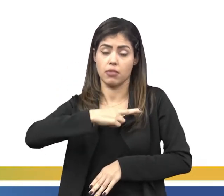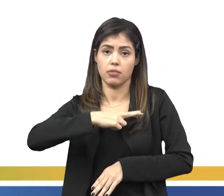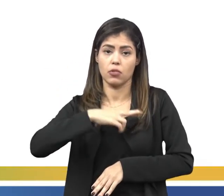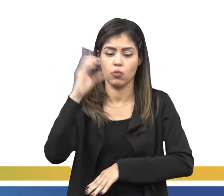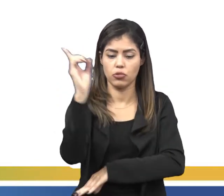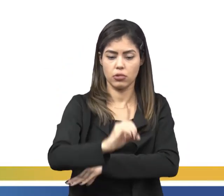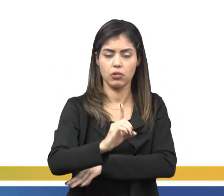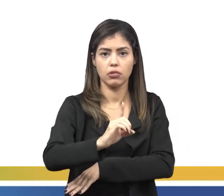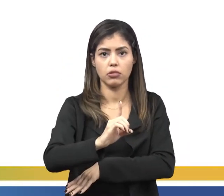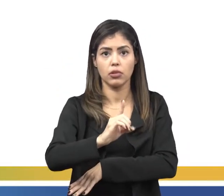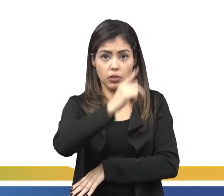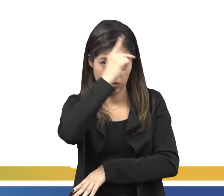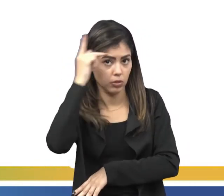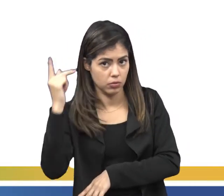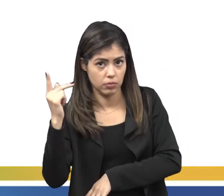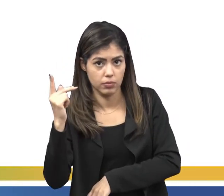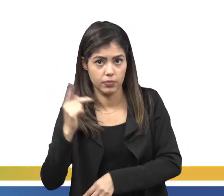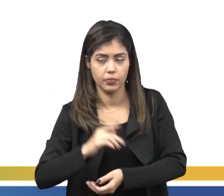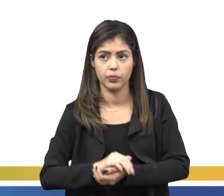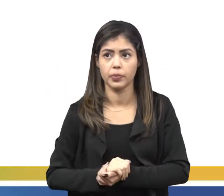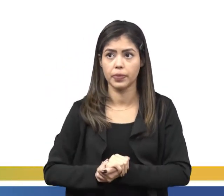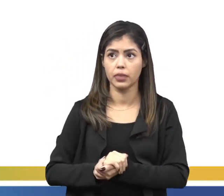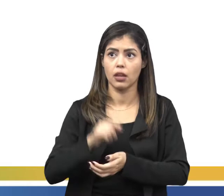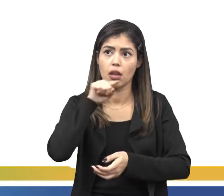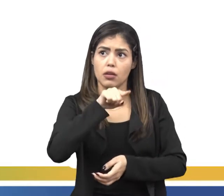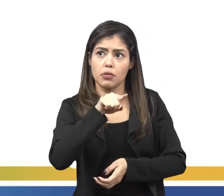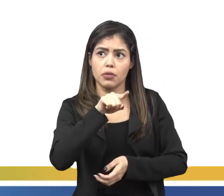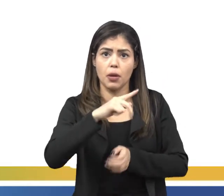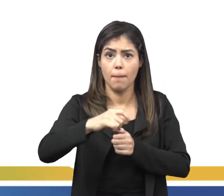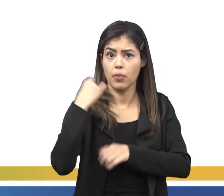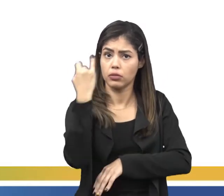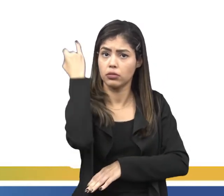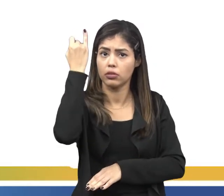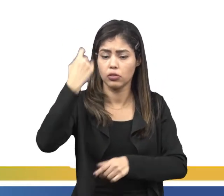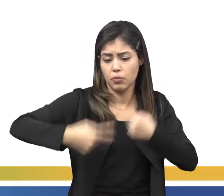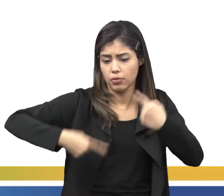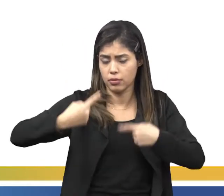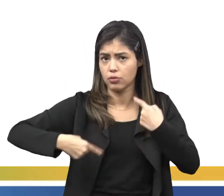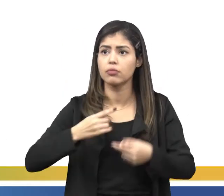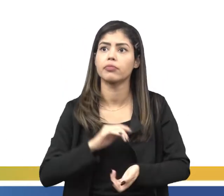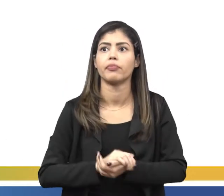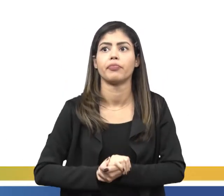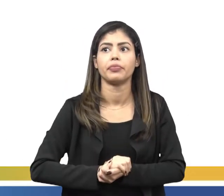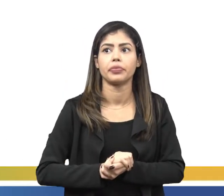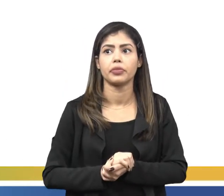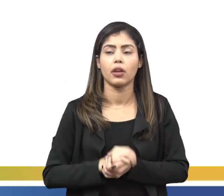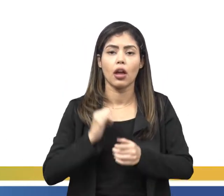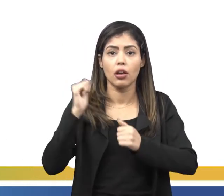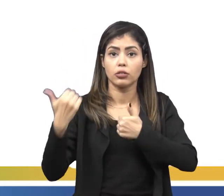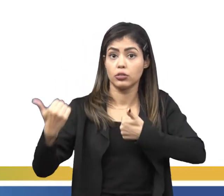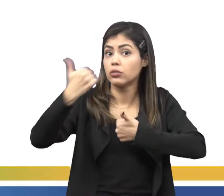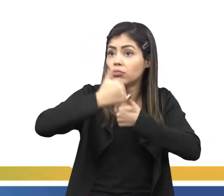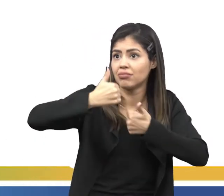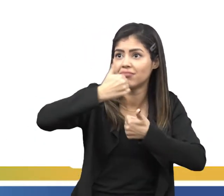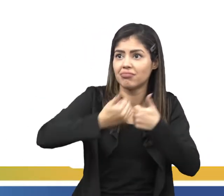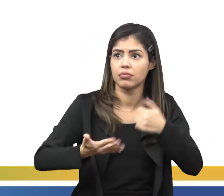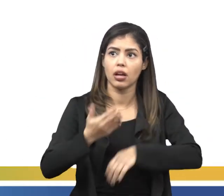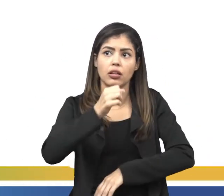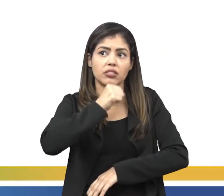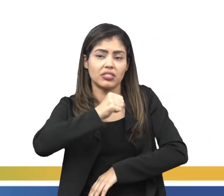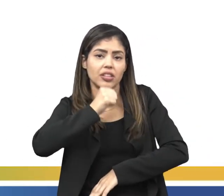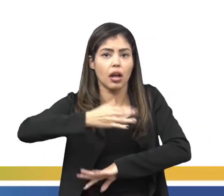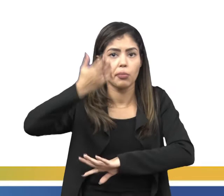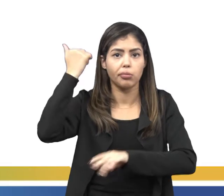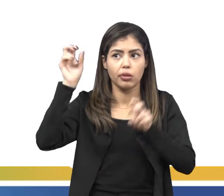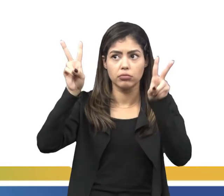natural dos indivíduos. Esse princípio político, que substitui a antiga teoria do